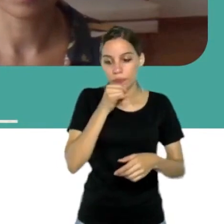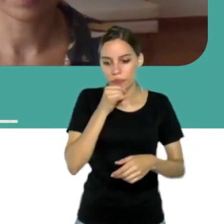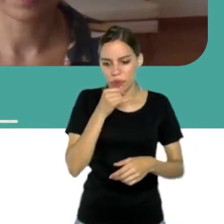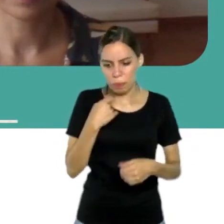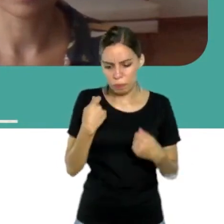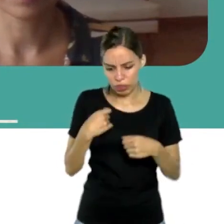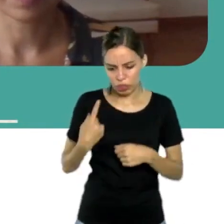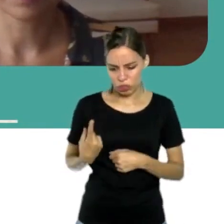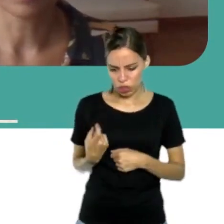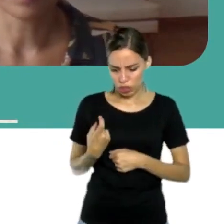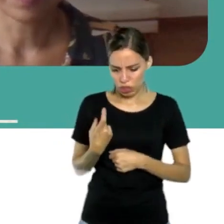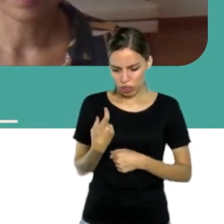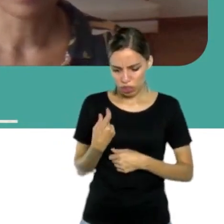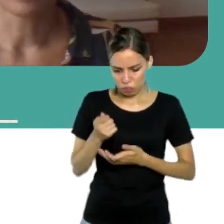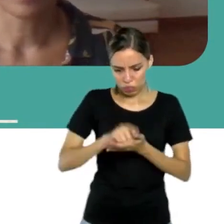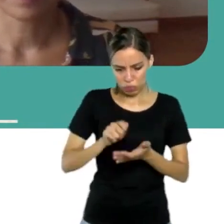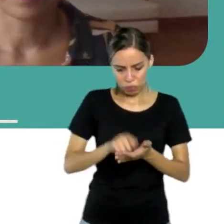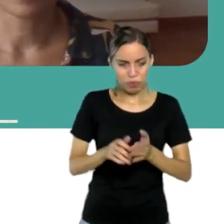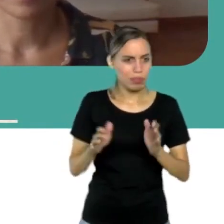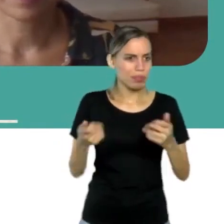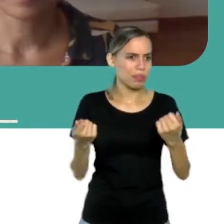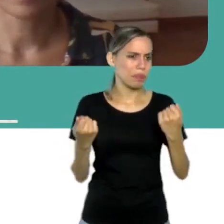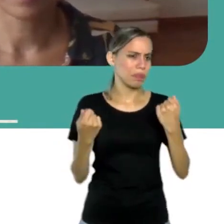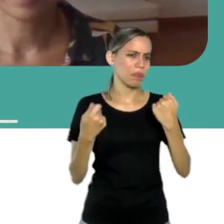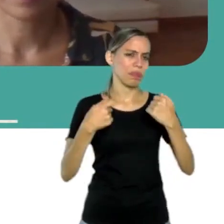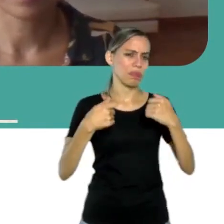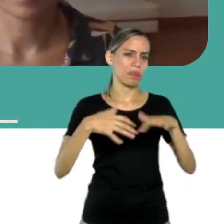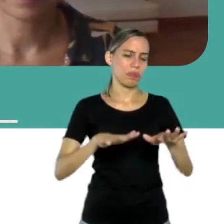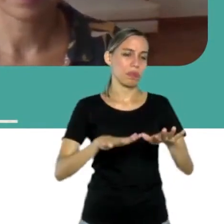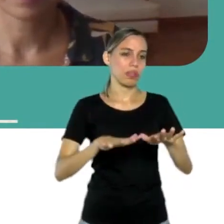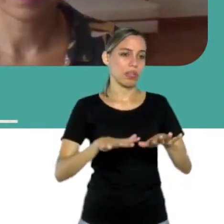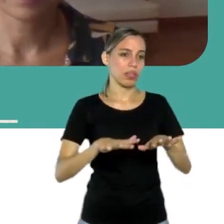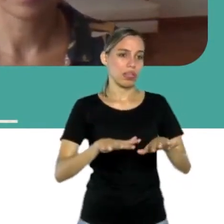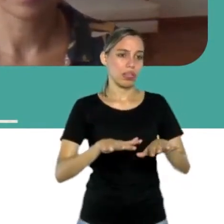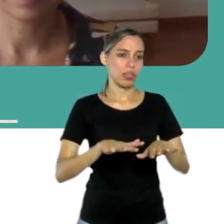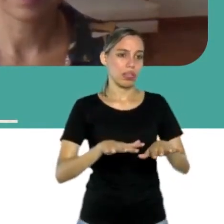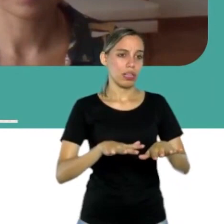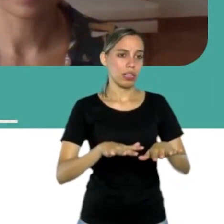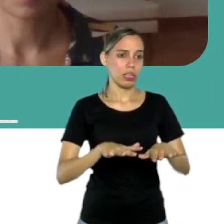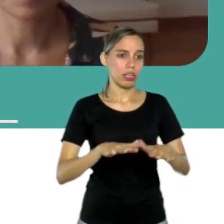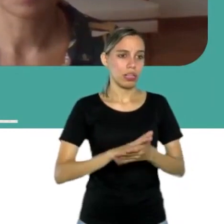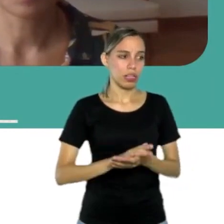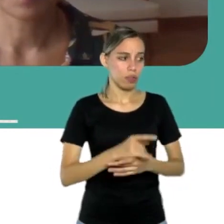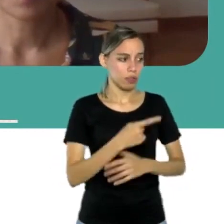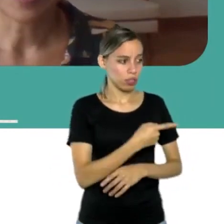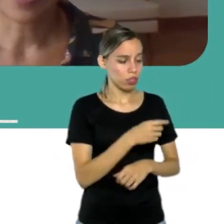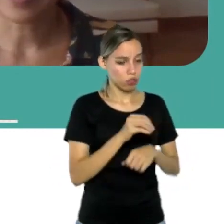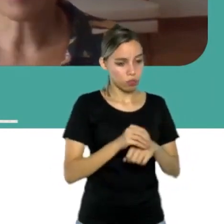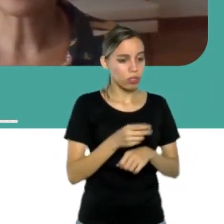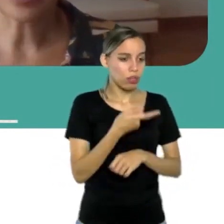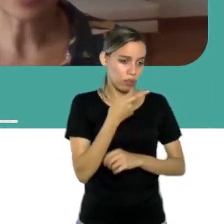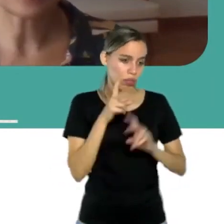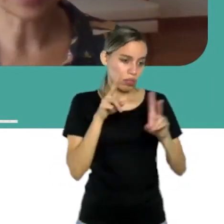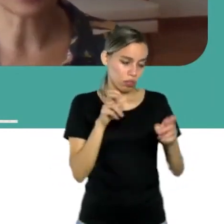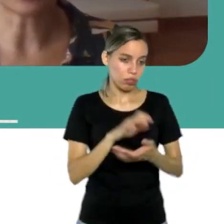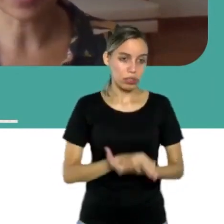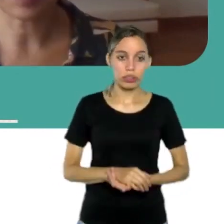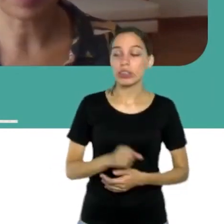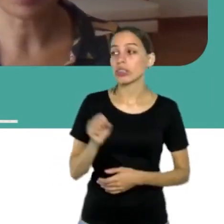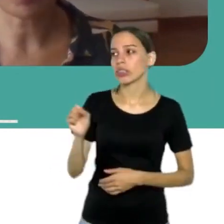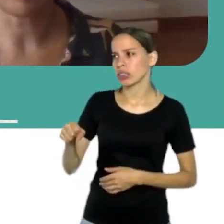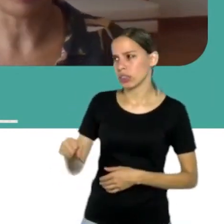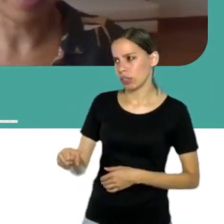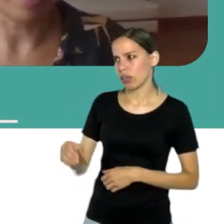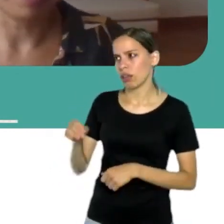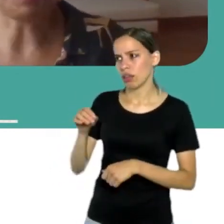para escrever, que é um pouco do que você traz ali na oficina. Eu acho que a escrita ela